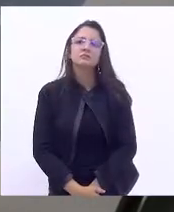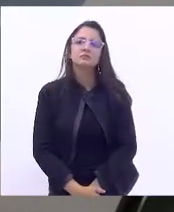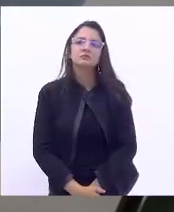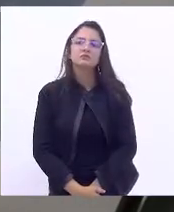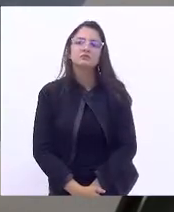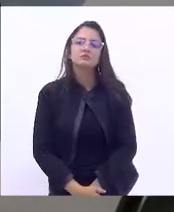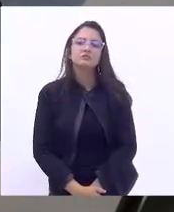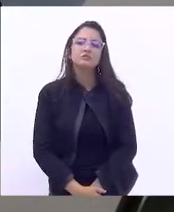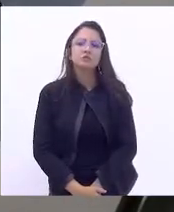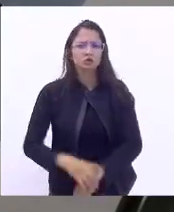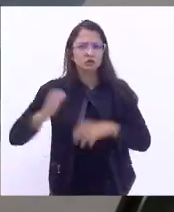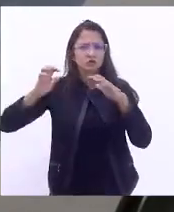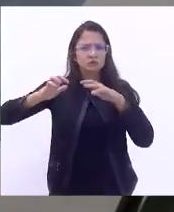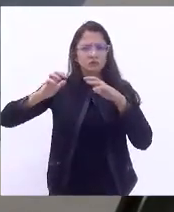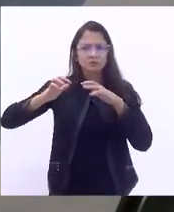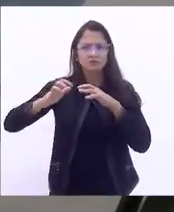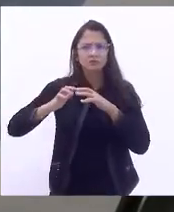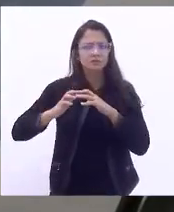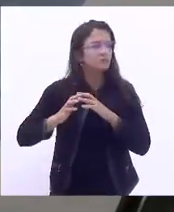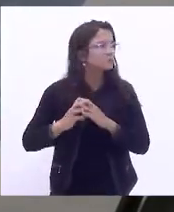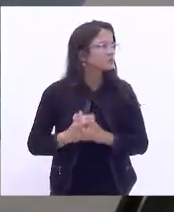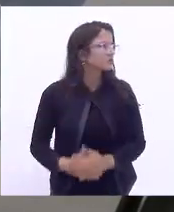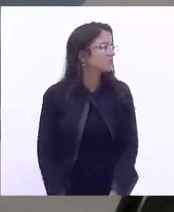aqui. Está chovendo?